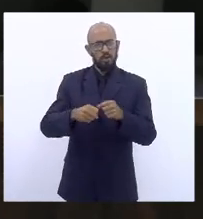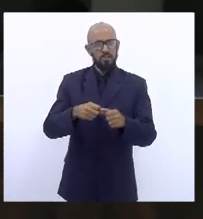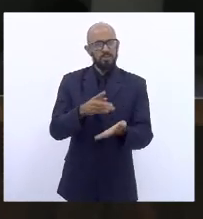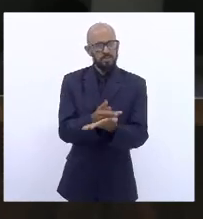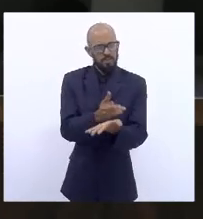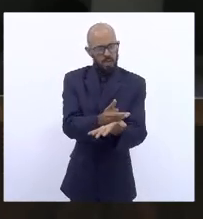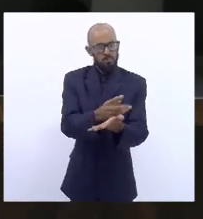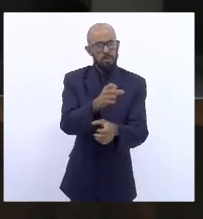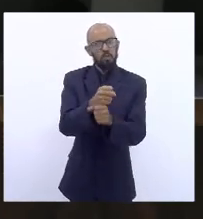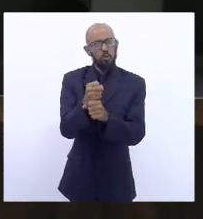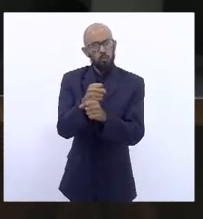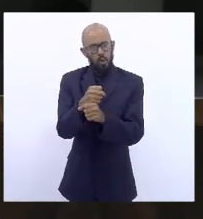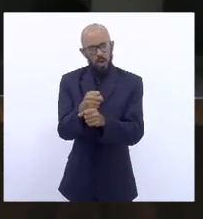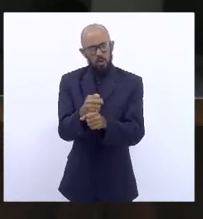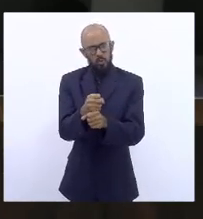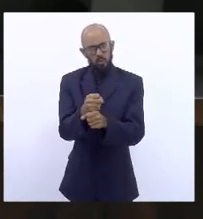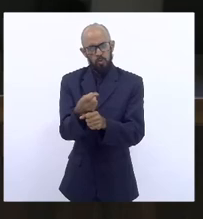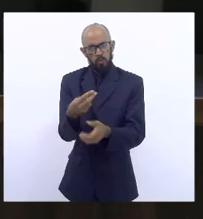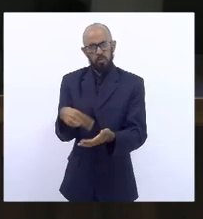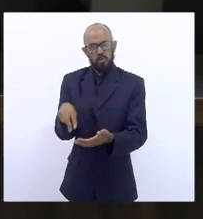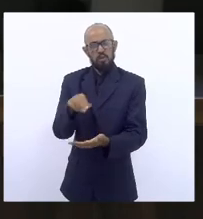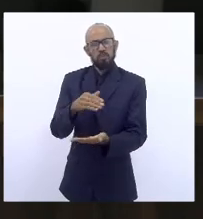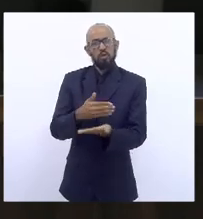sociedade brasileira desde o ano de